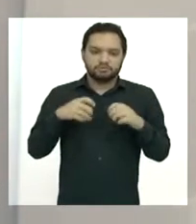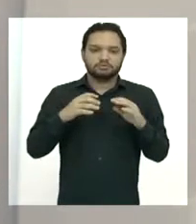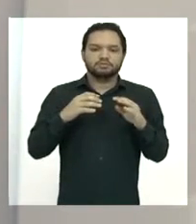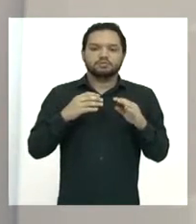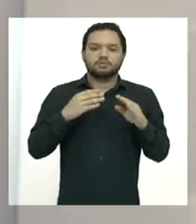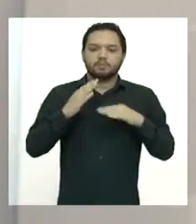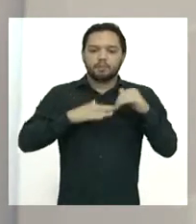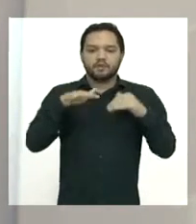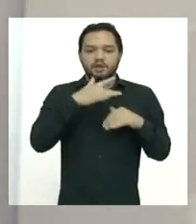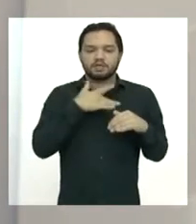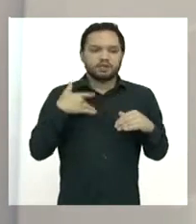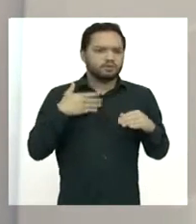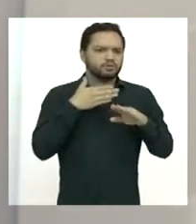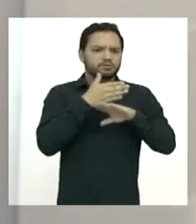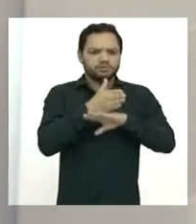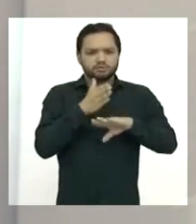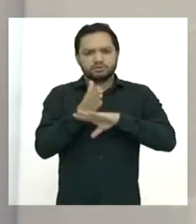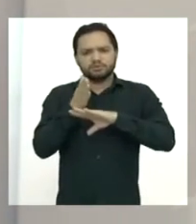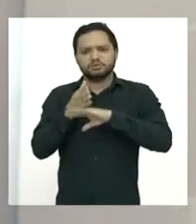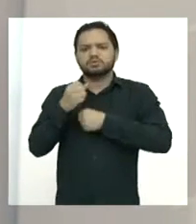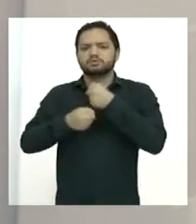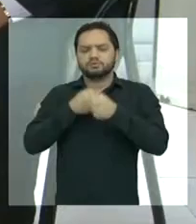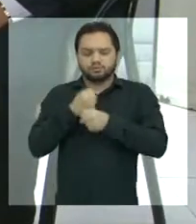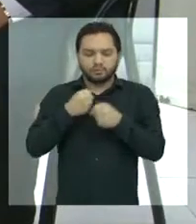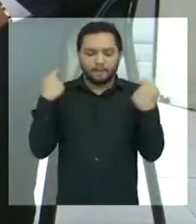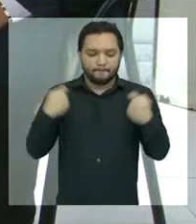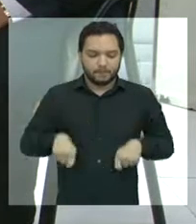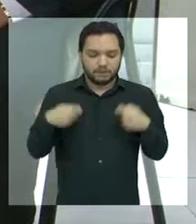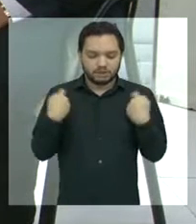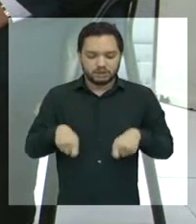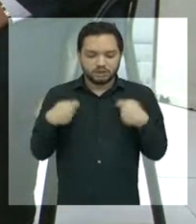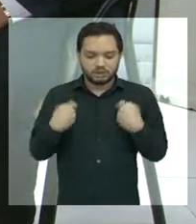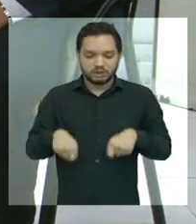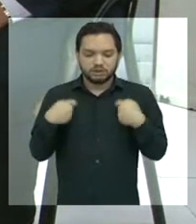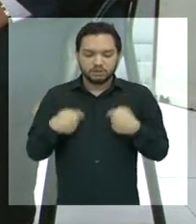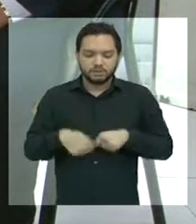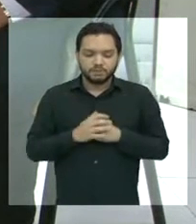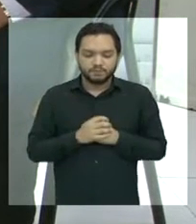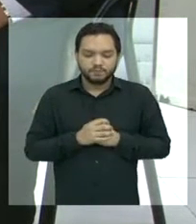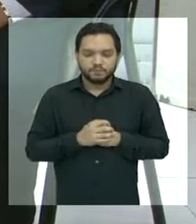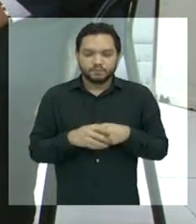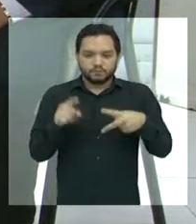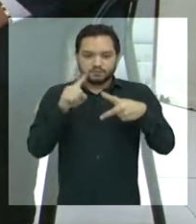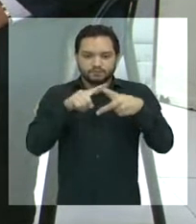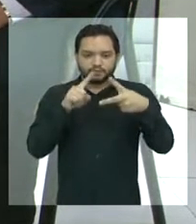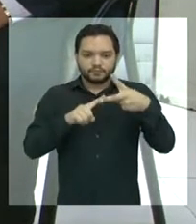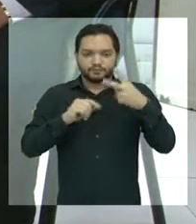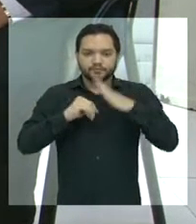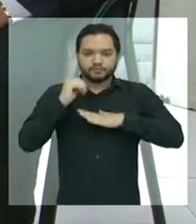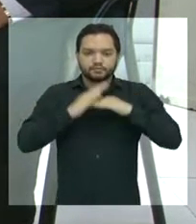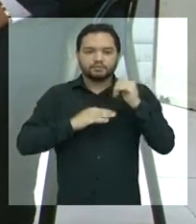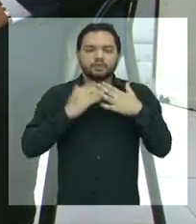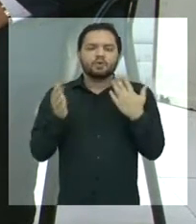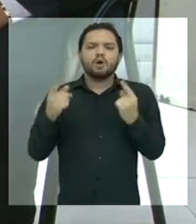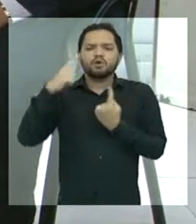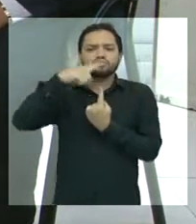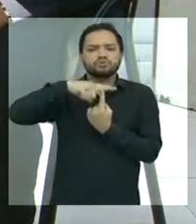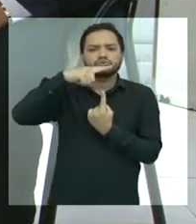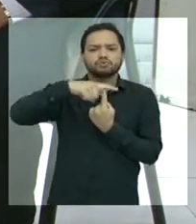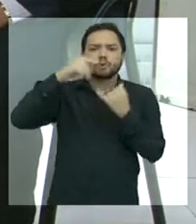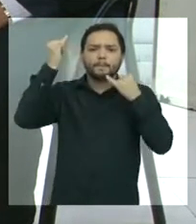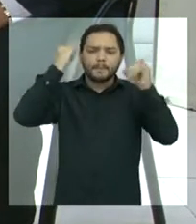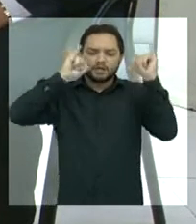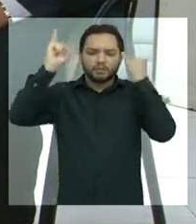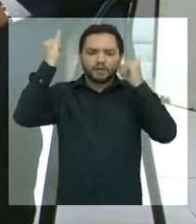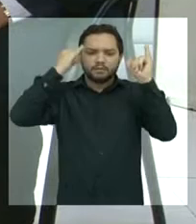anos, fazer uma prevenção. E no caso, para essas duas profissões, né, qual o tipo de prevenção que o